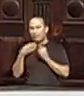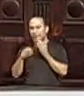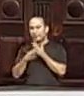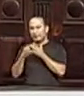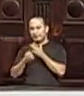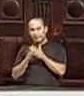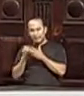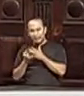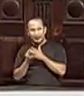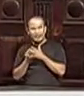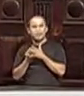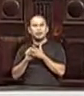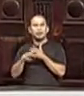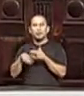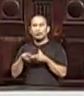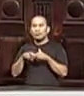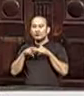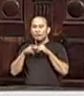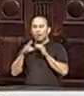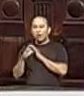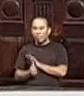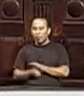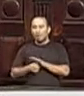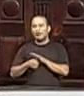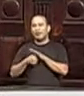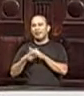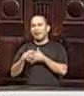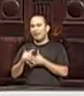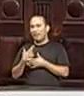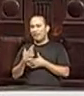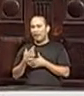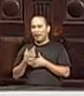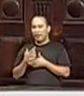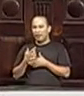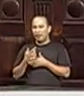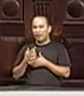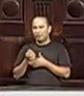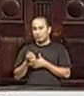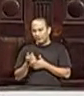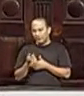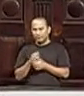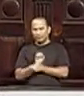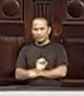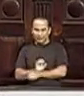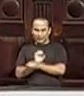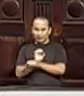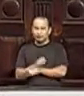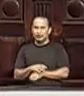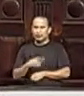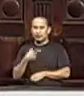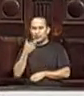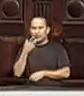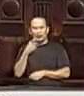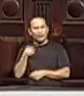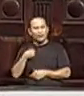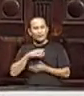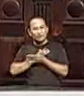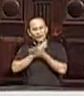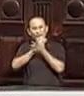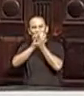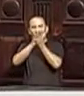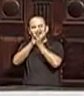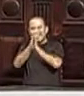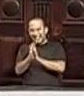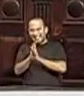e o bom pagador para roubar e saquear os cofres do Estado. Com essa legislação, nós iremos excluir